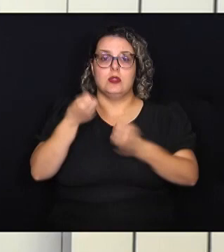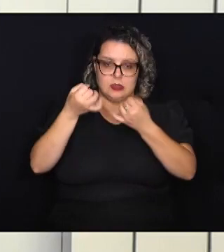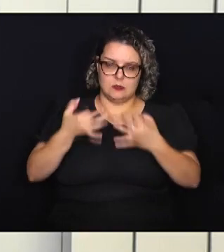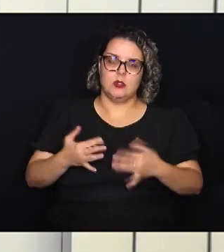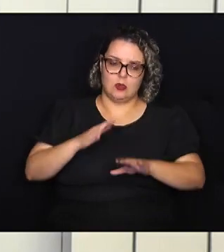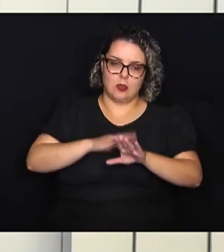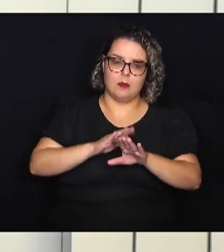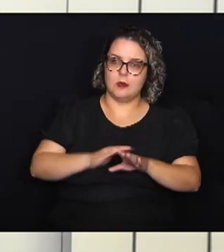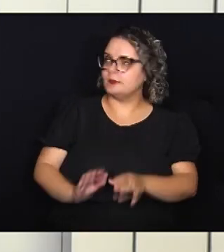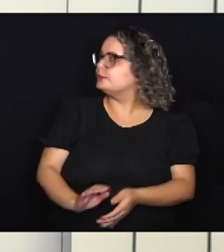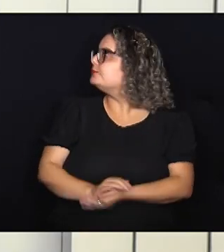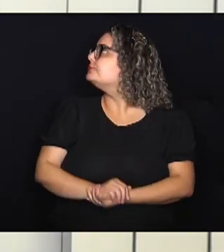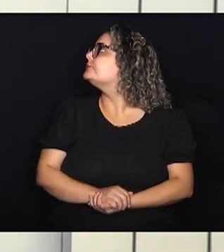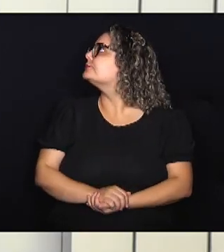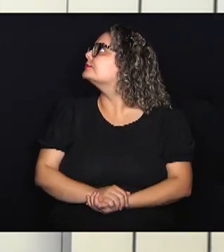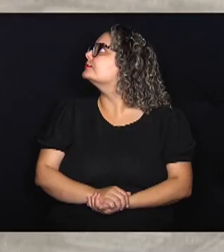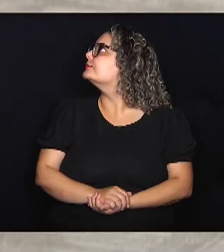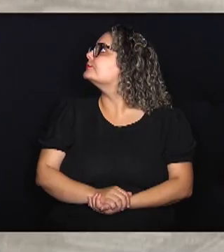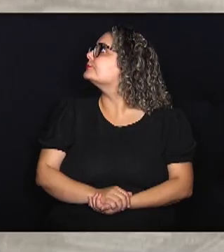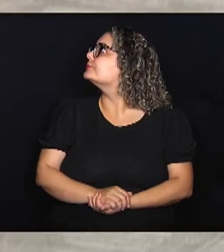medida.